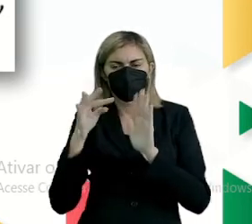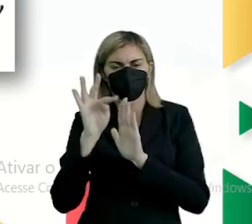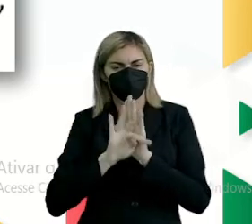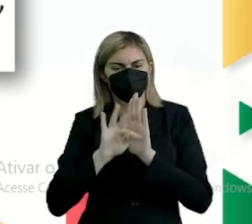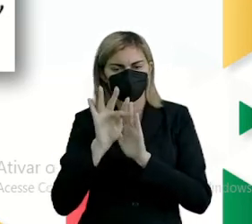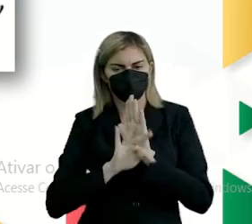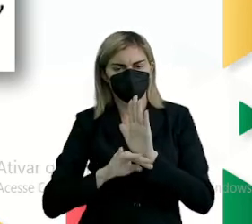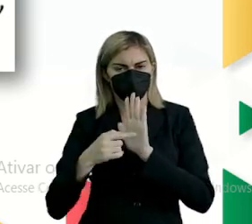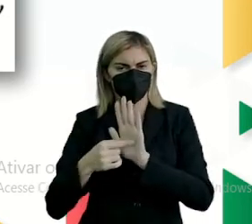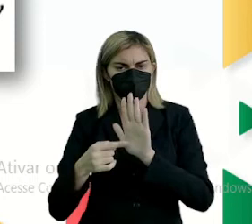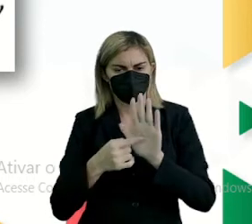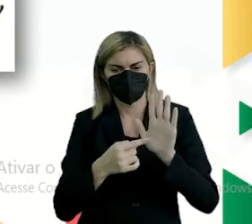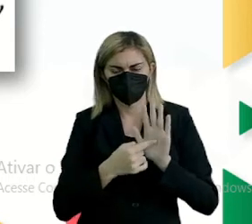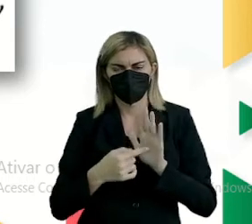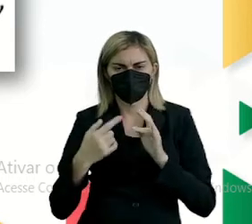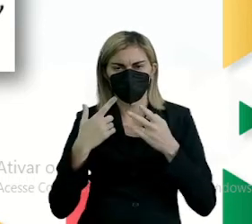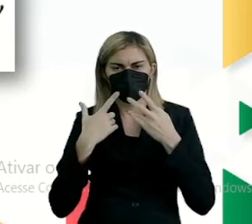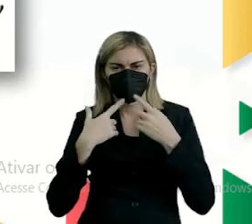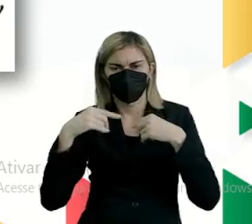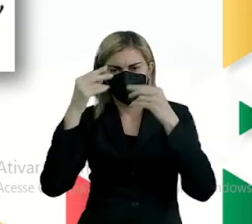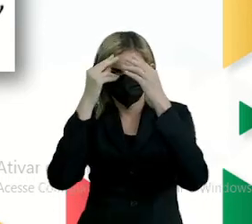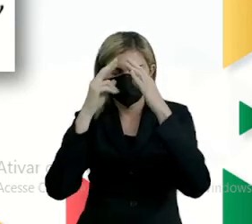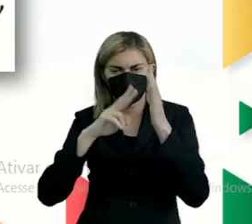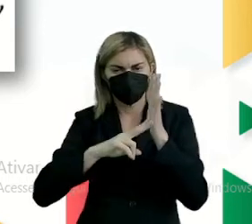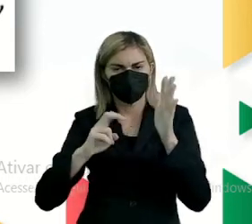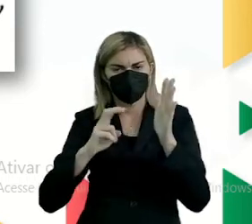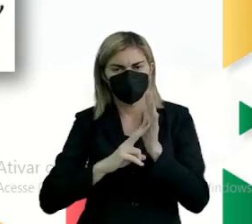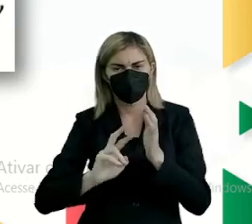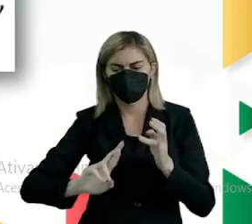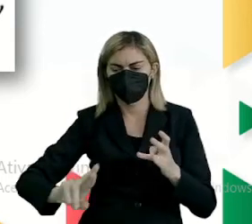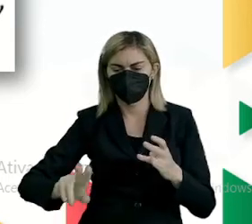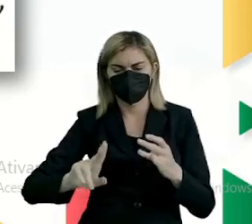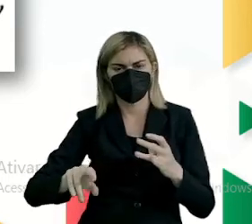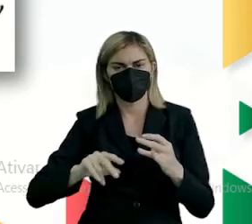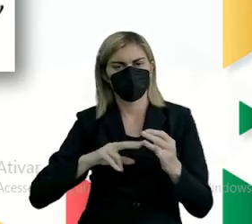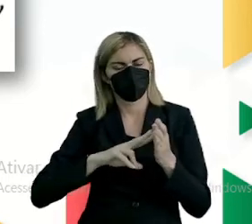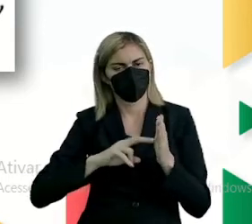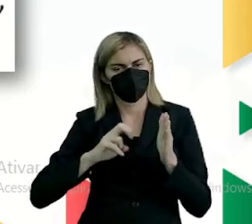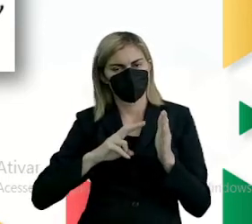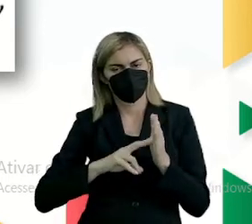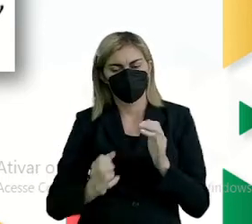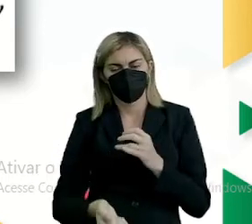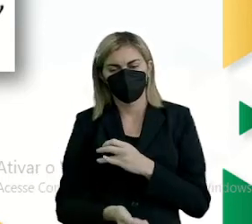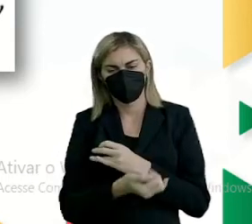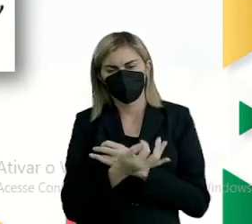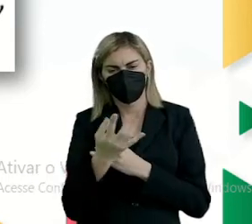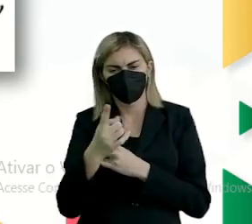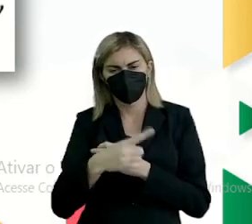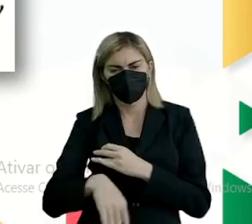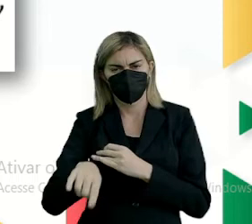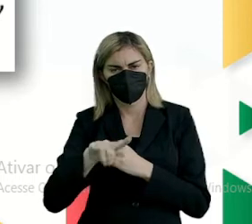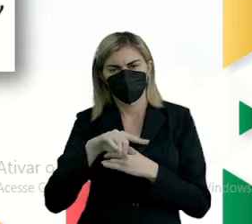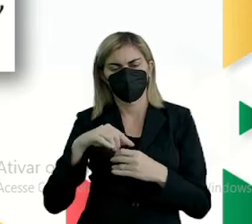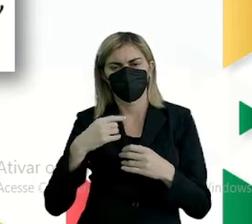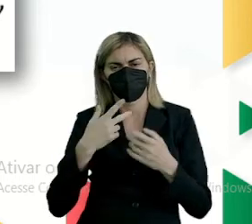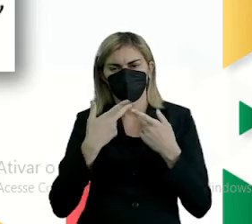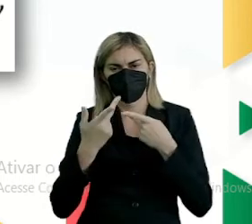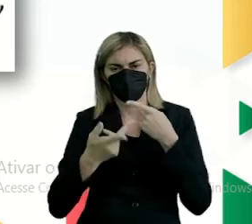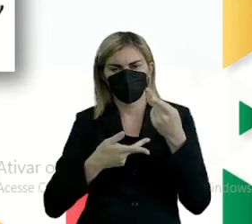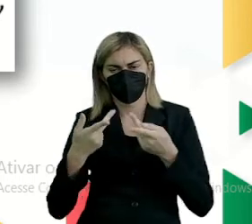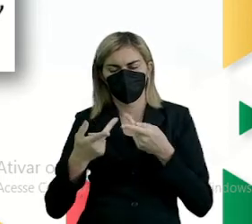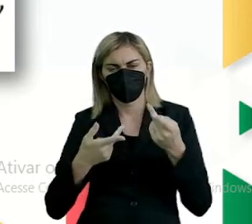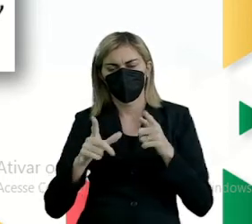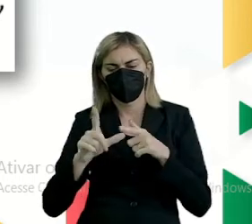textos que apresentam a linguagem verbal e a linguagem não verbal. Quando nós falamos de linguagem verbal, são